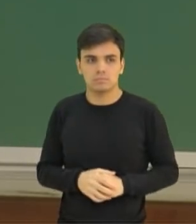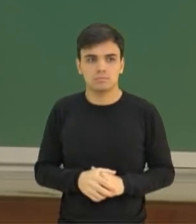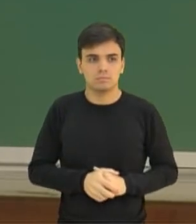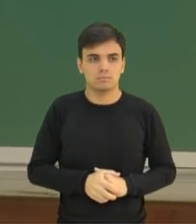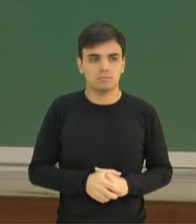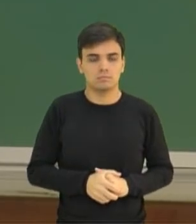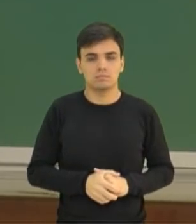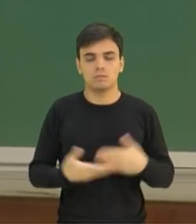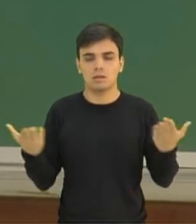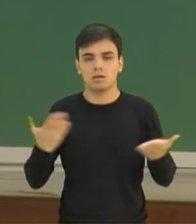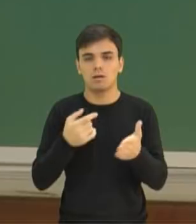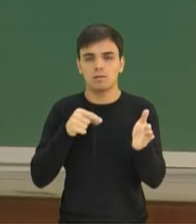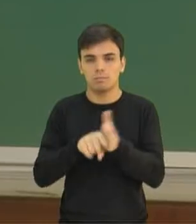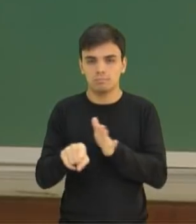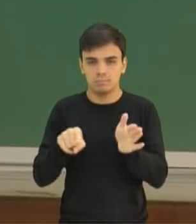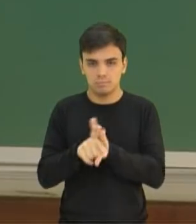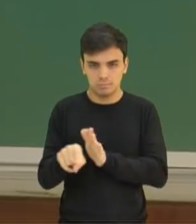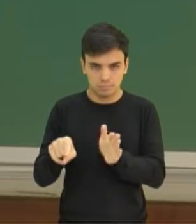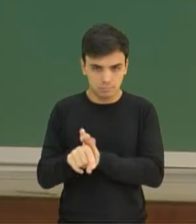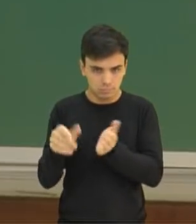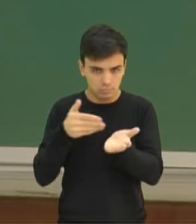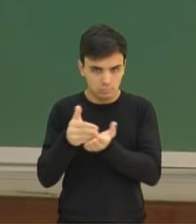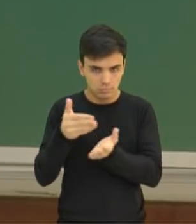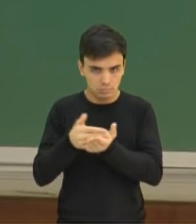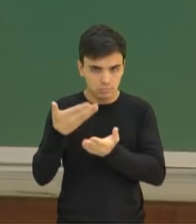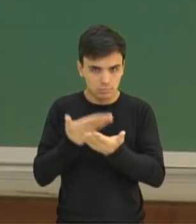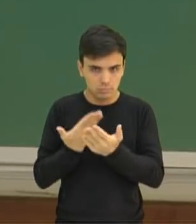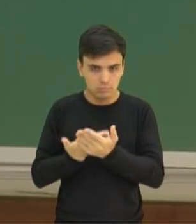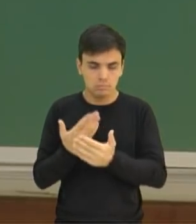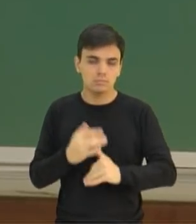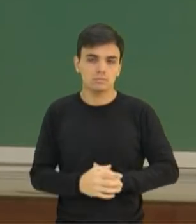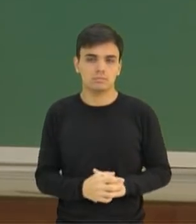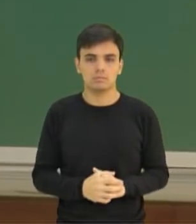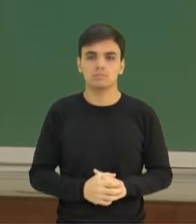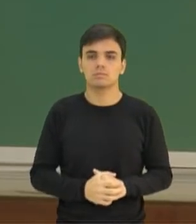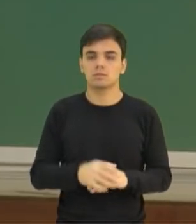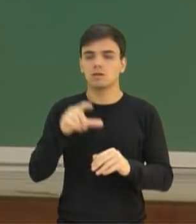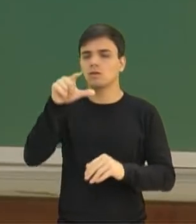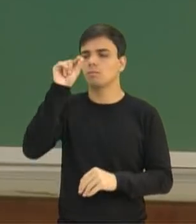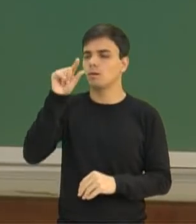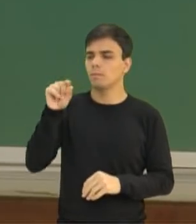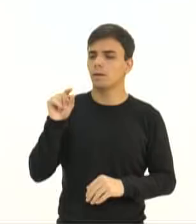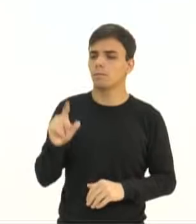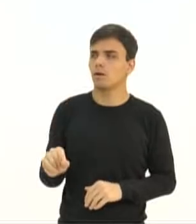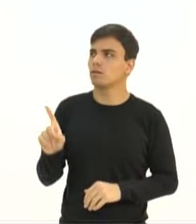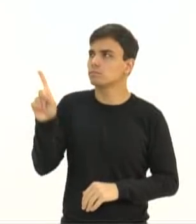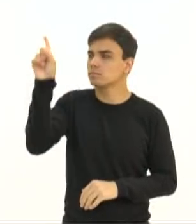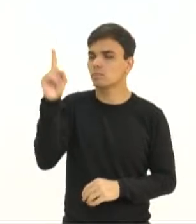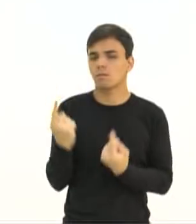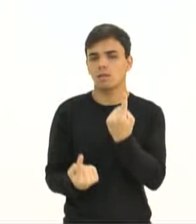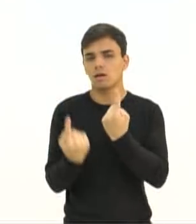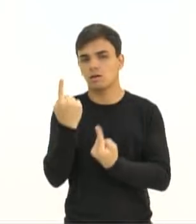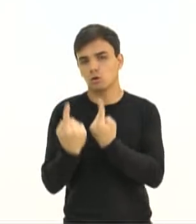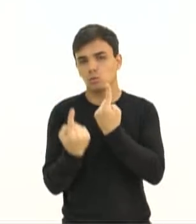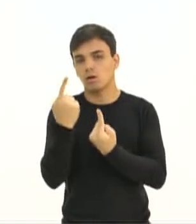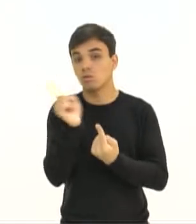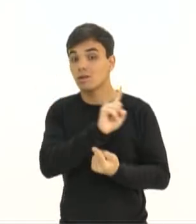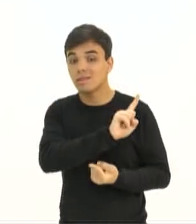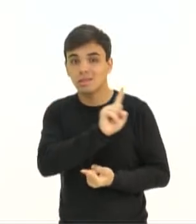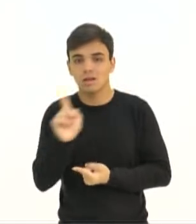né? Perguntinha inicial ali da nossa aula. Das alternativas a seguir, qual não